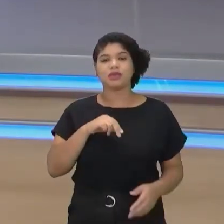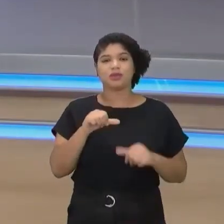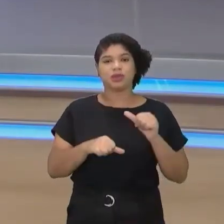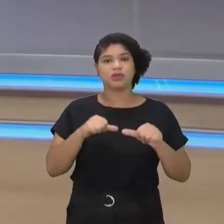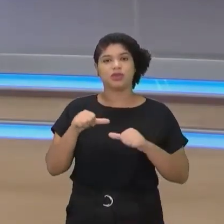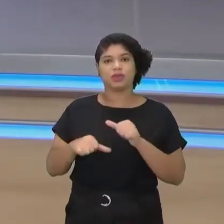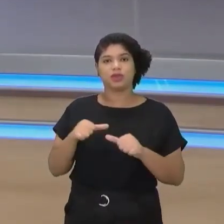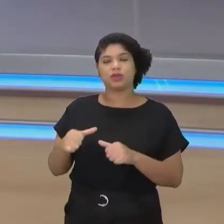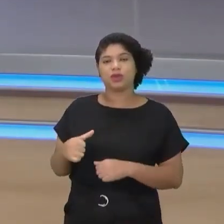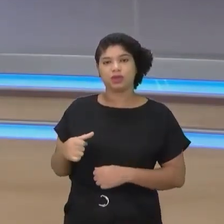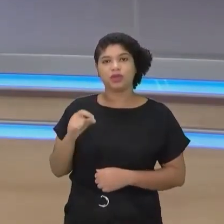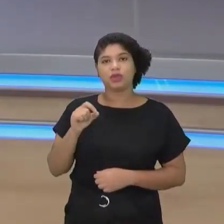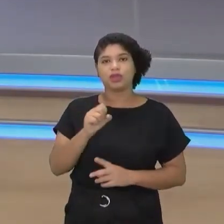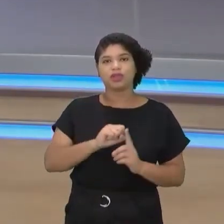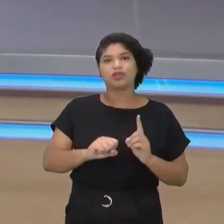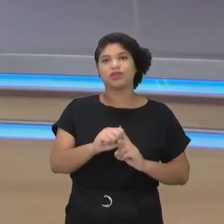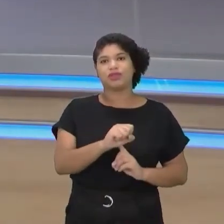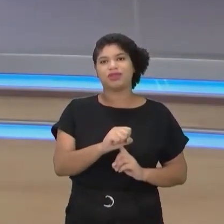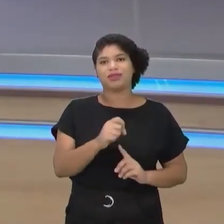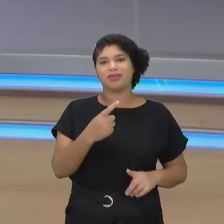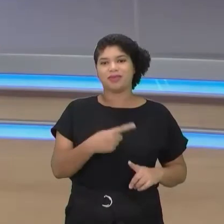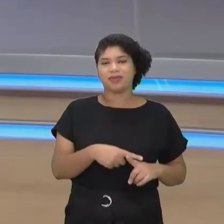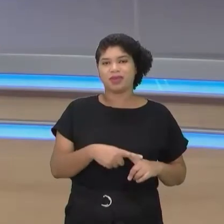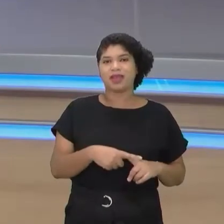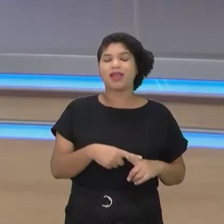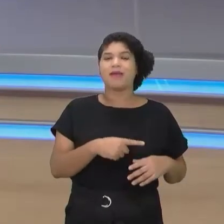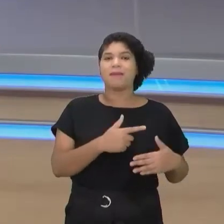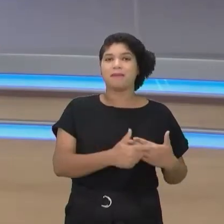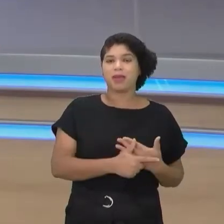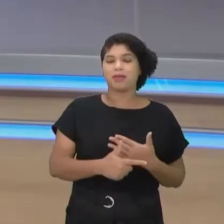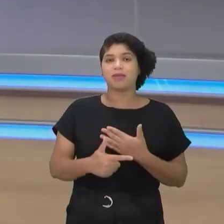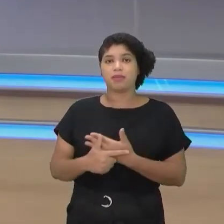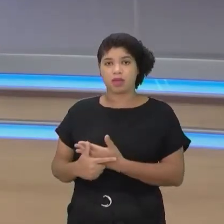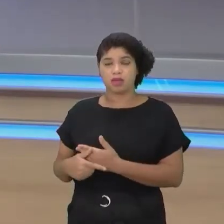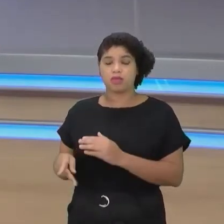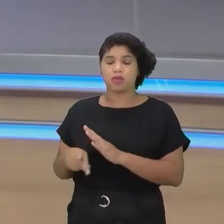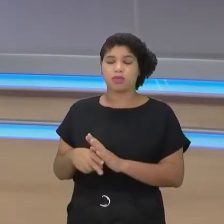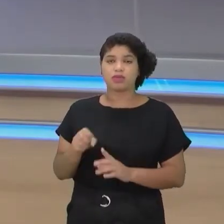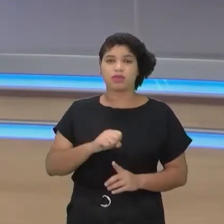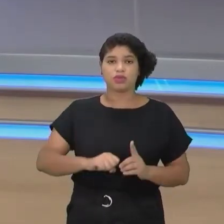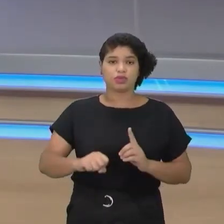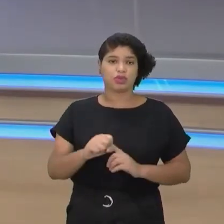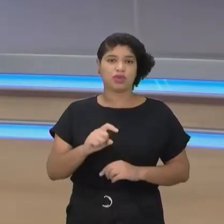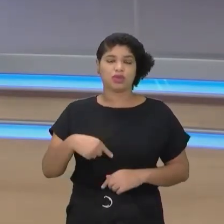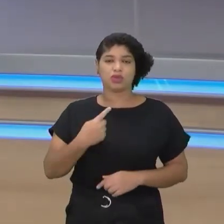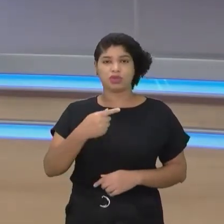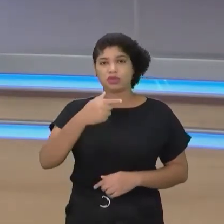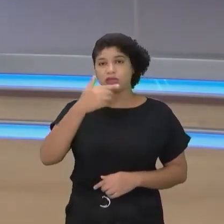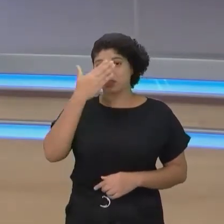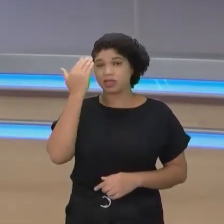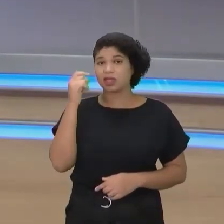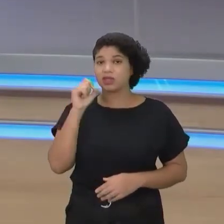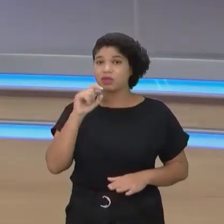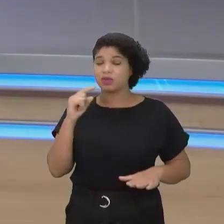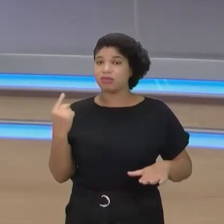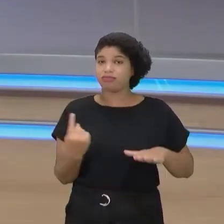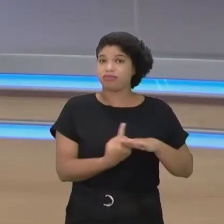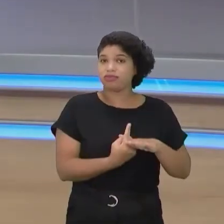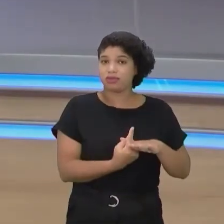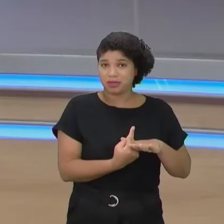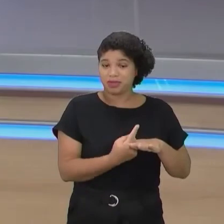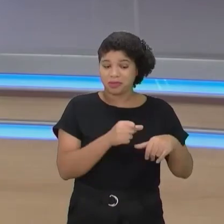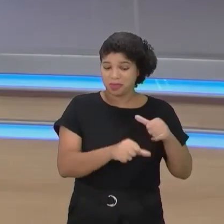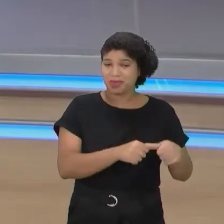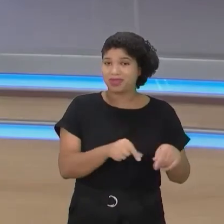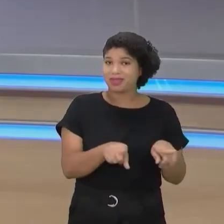porque quando a gente fala sobre mudanças de papéis, mudanças na sociedade, a gente normalmente esquece de se inserir nessas mudanças. Então